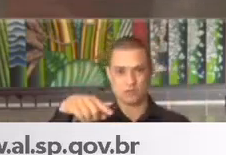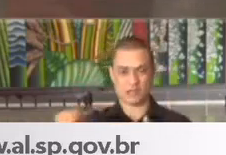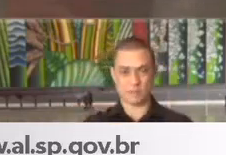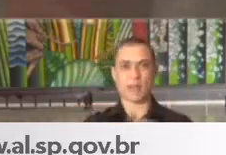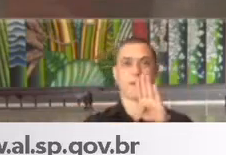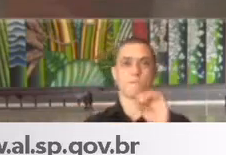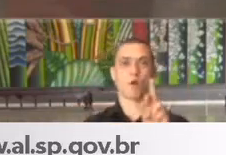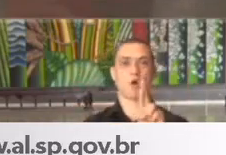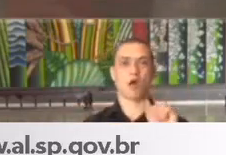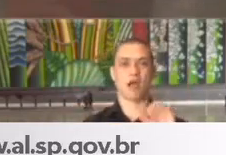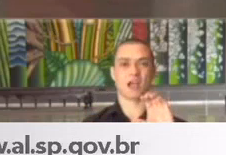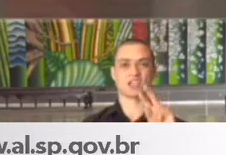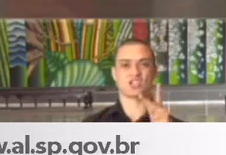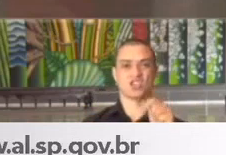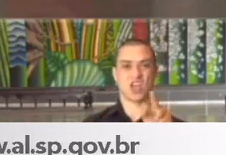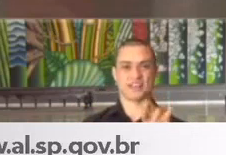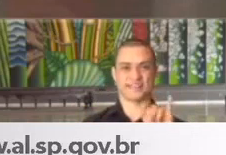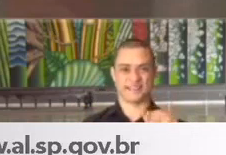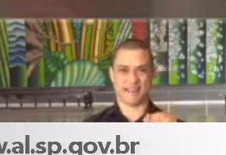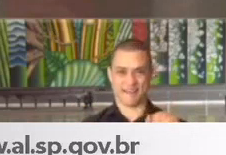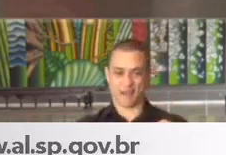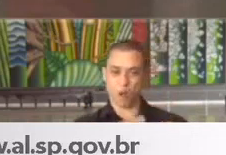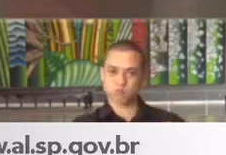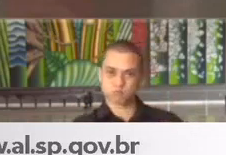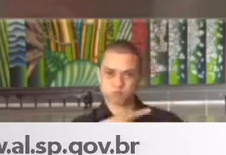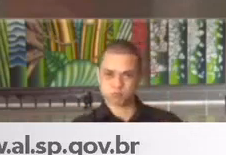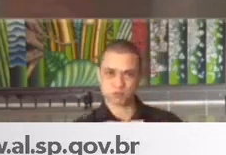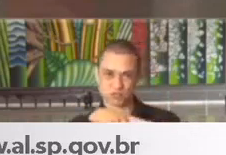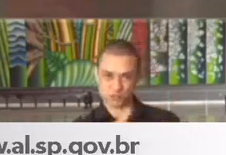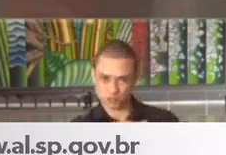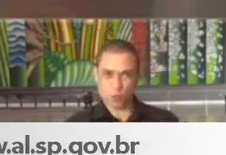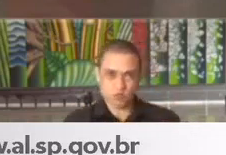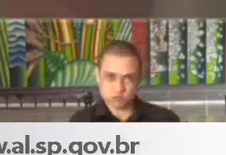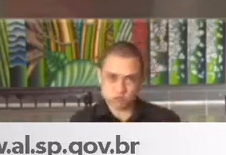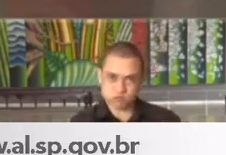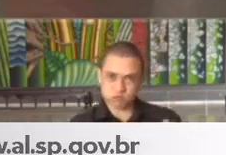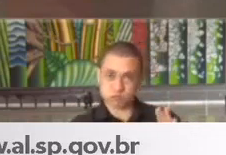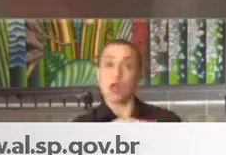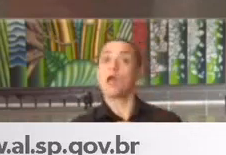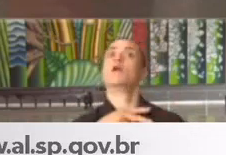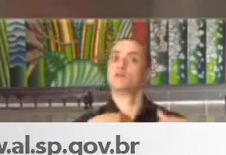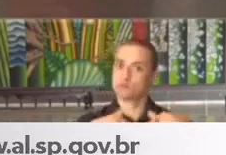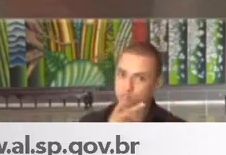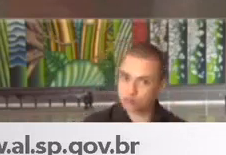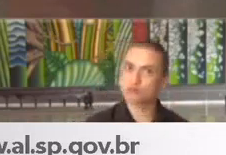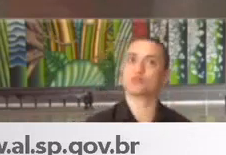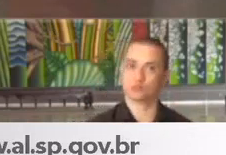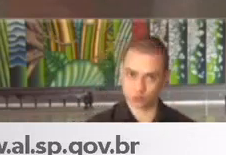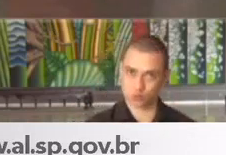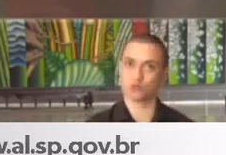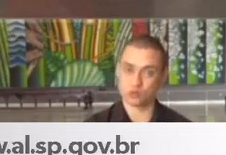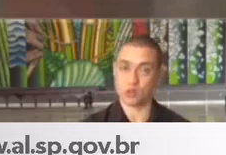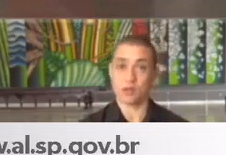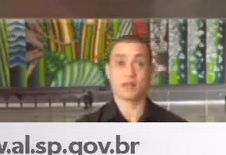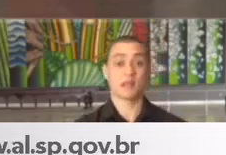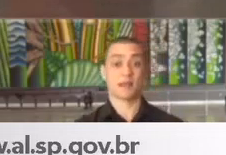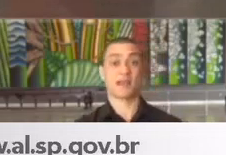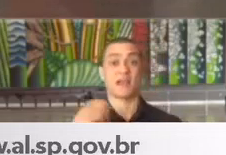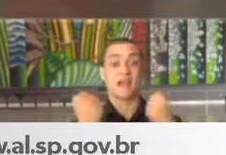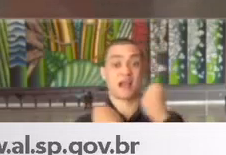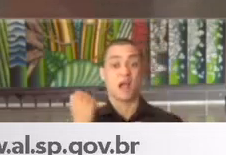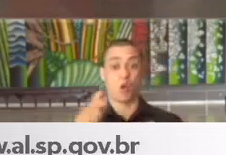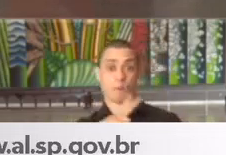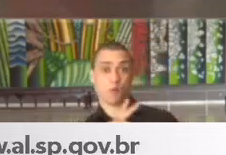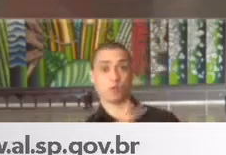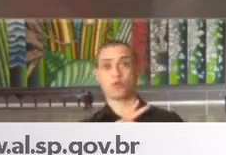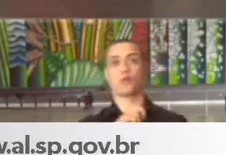borracharias, poderiam funcionar. Reafirmo aqui que podem e devem funcionar veículos de segurança, pública e privada, veículos